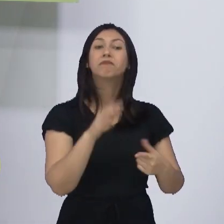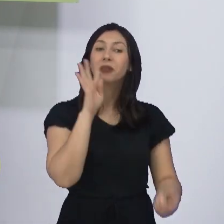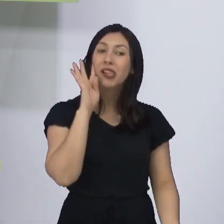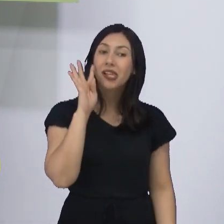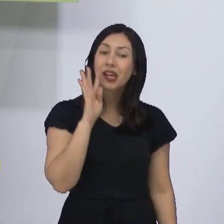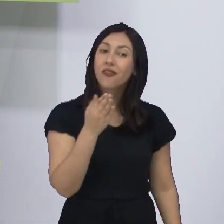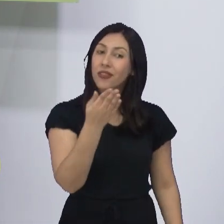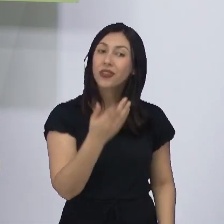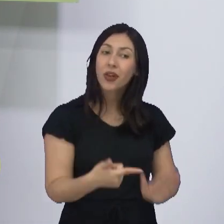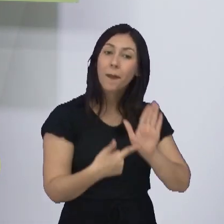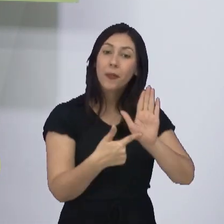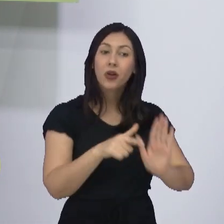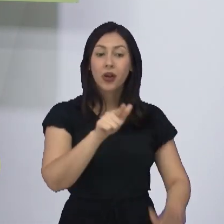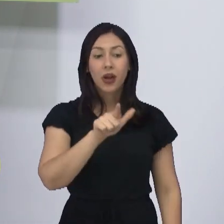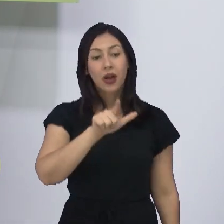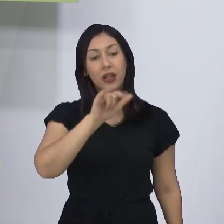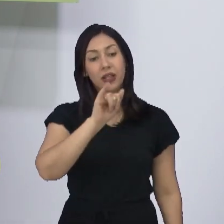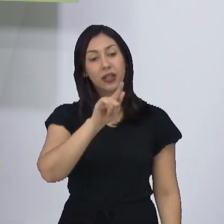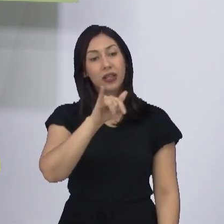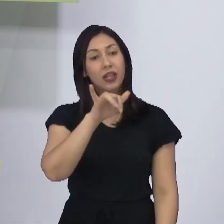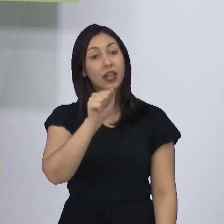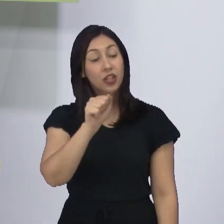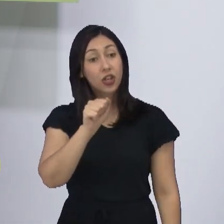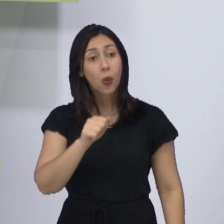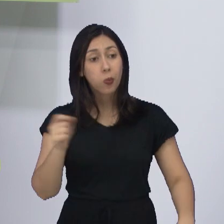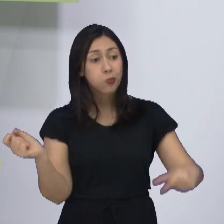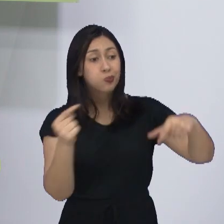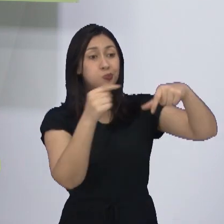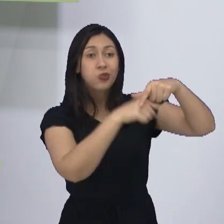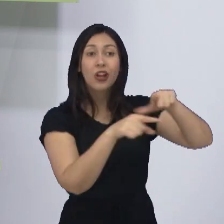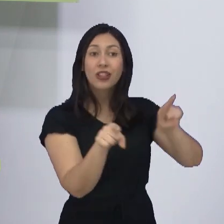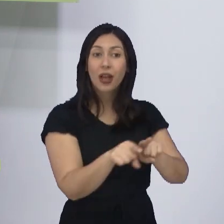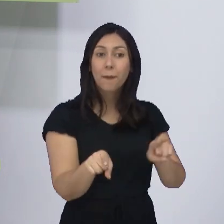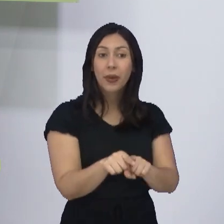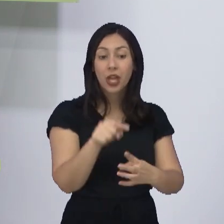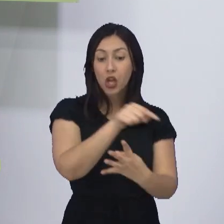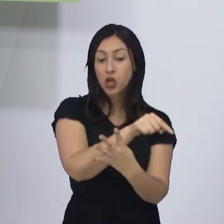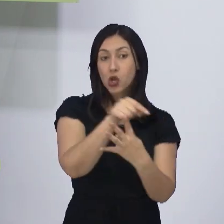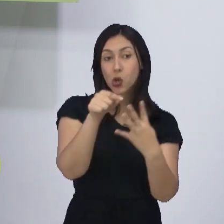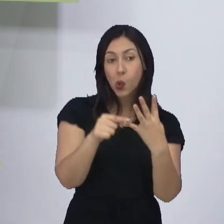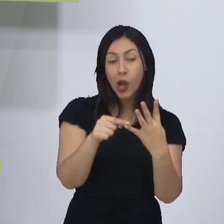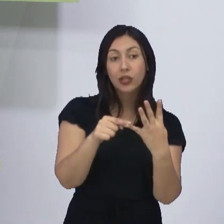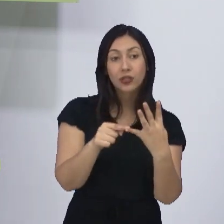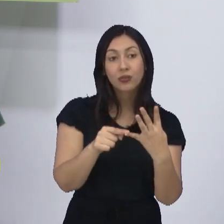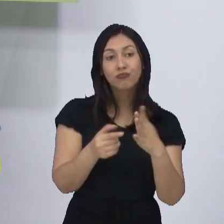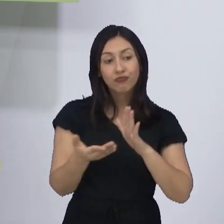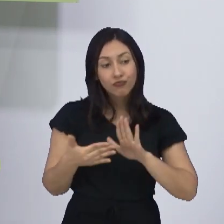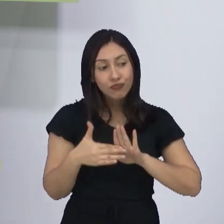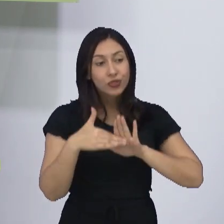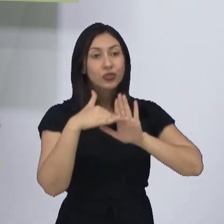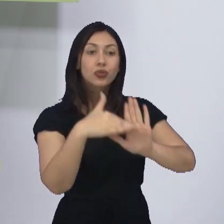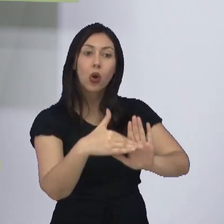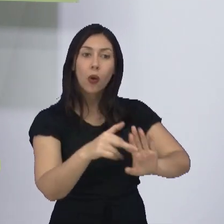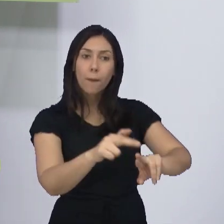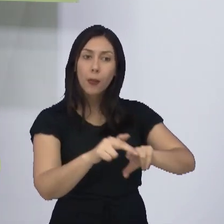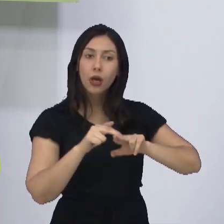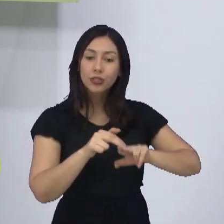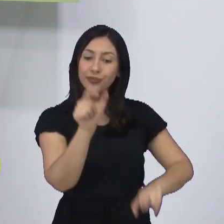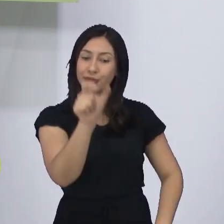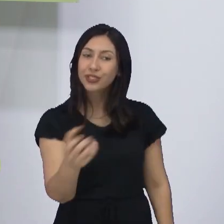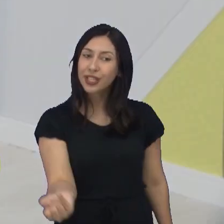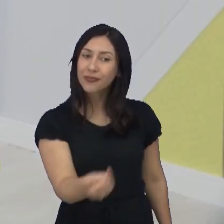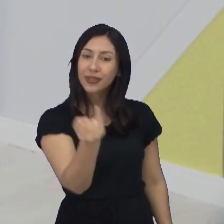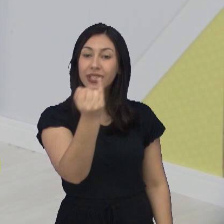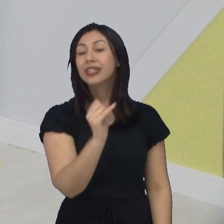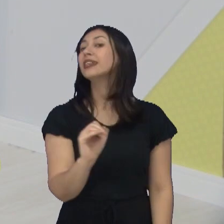eh você destacou ali ali já além do golaço que ela fez dos cinco gols quatro passaram pelo pé dela né então ela é esse Pilar aí do time do São José